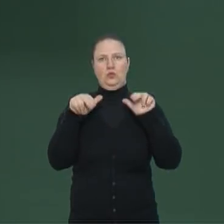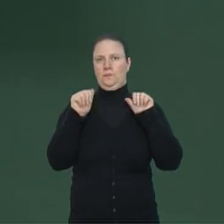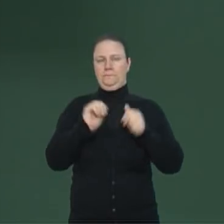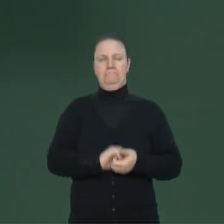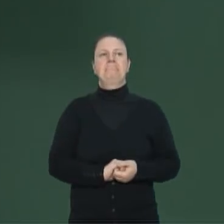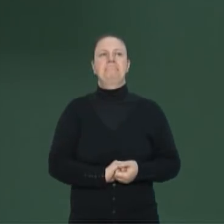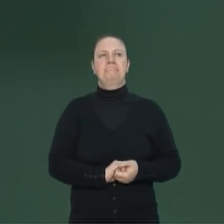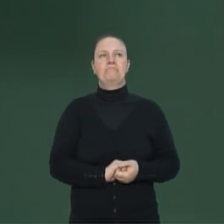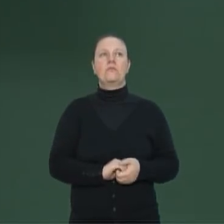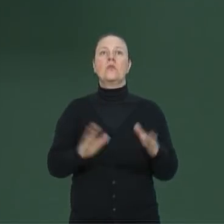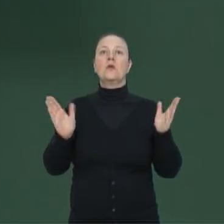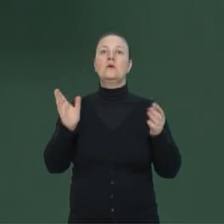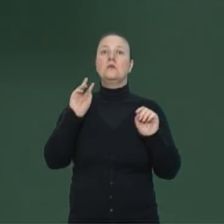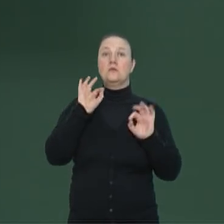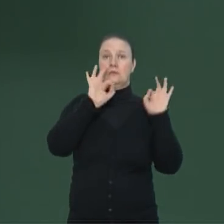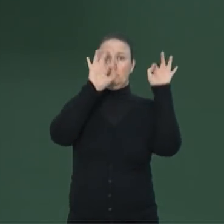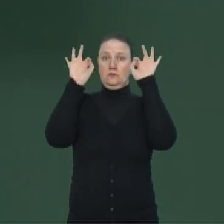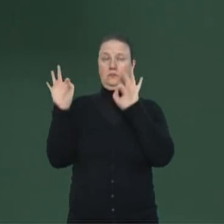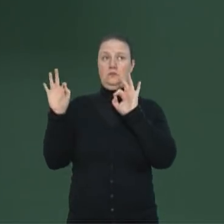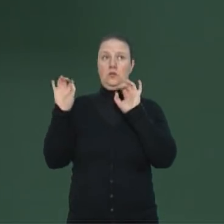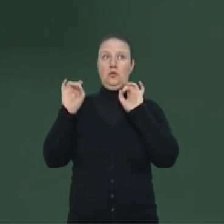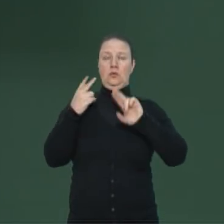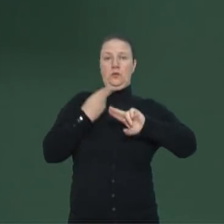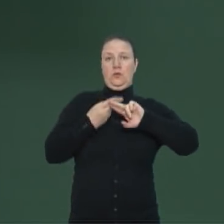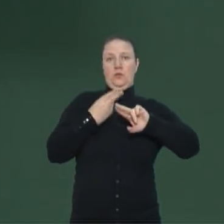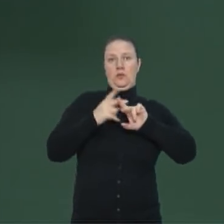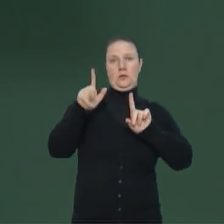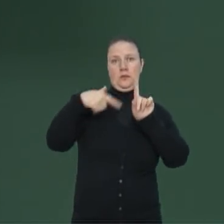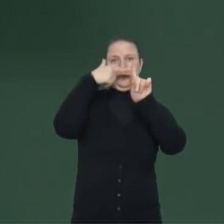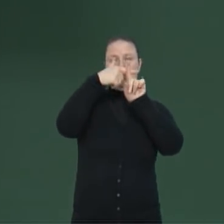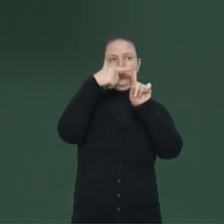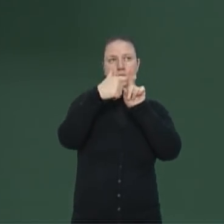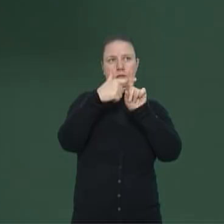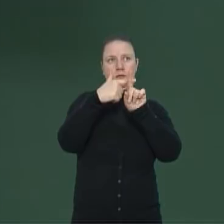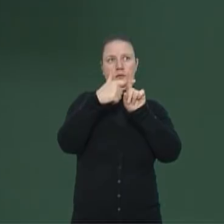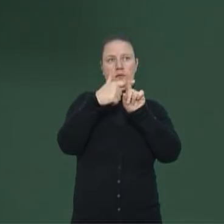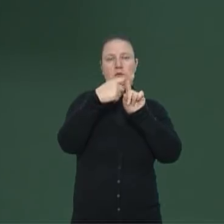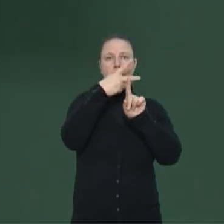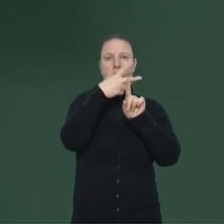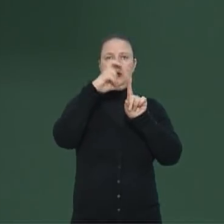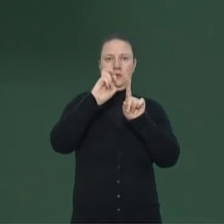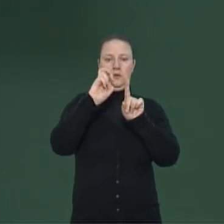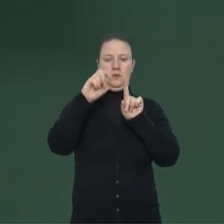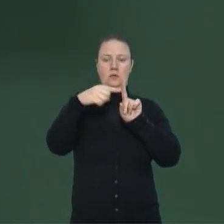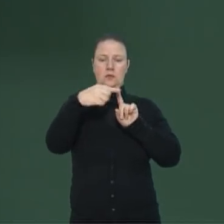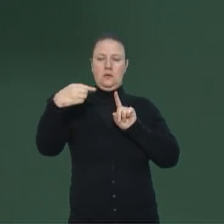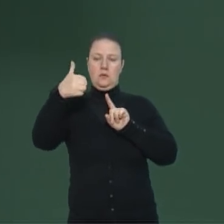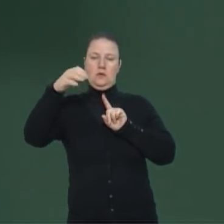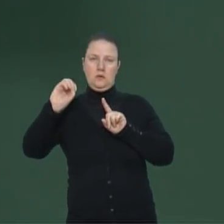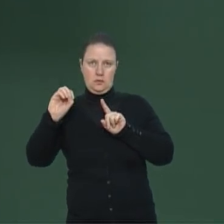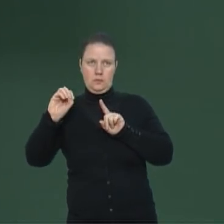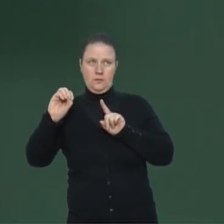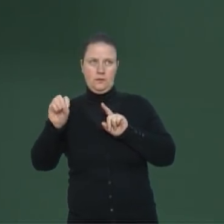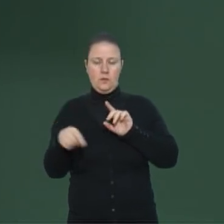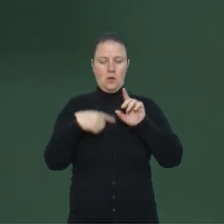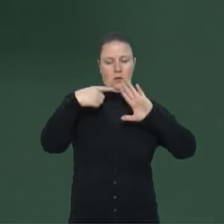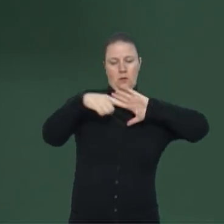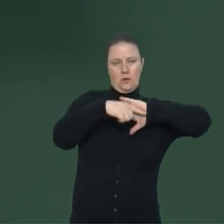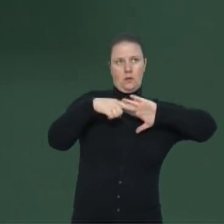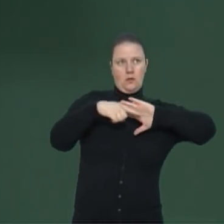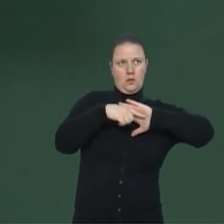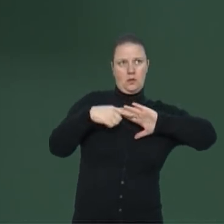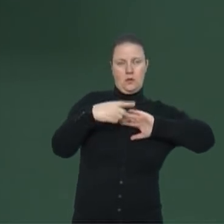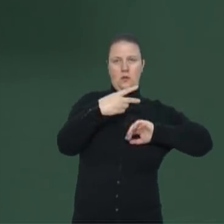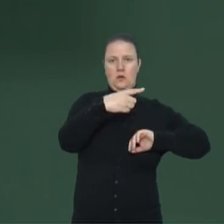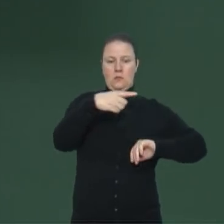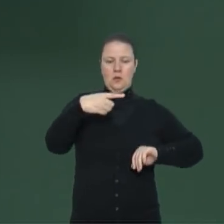outro. Tá aqui então, só usando mais, fica 25 menos 10. Usando menos, fica